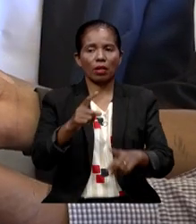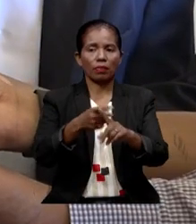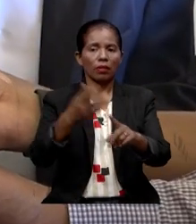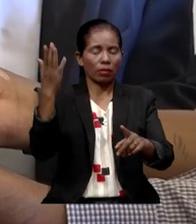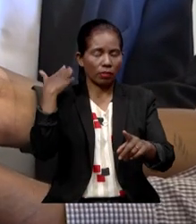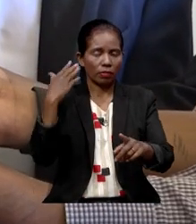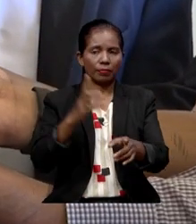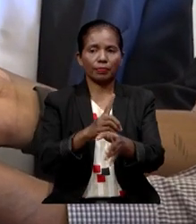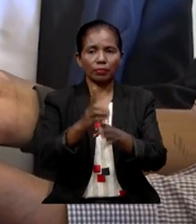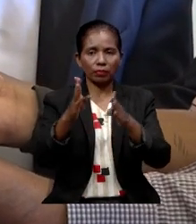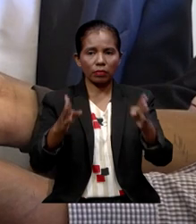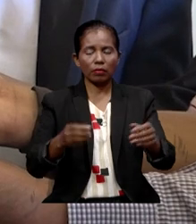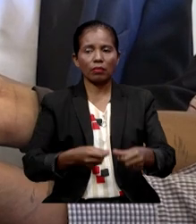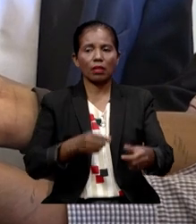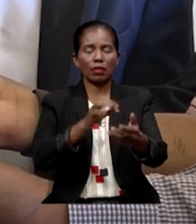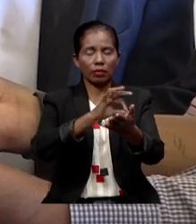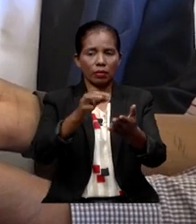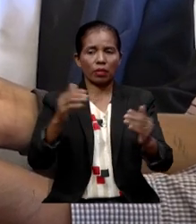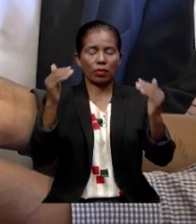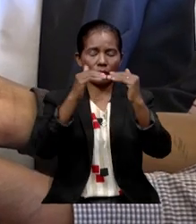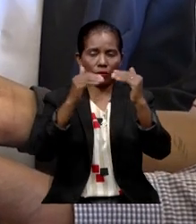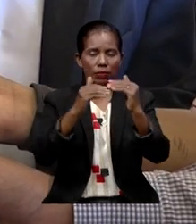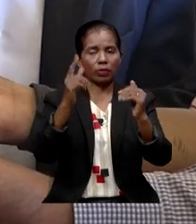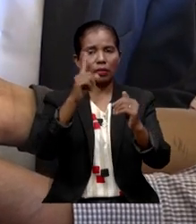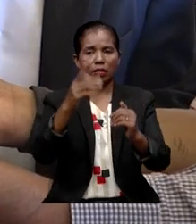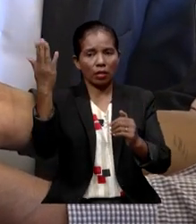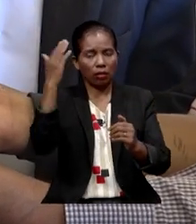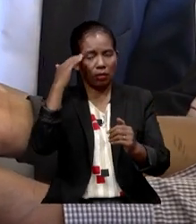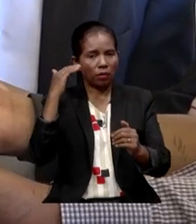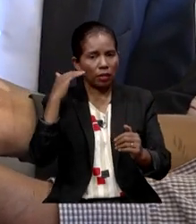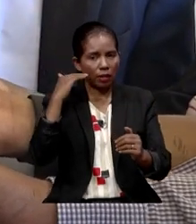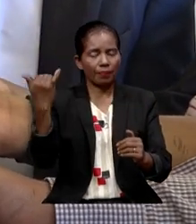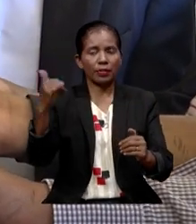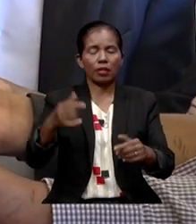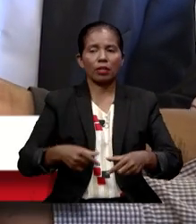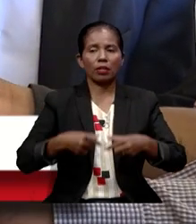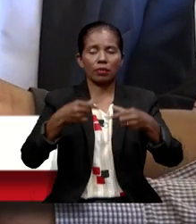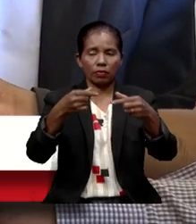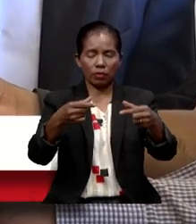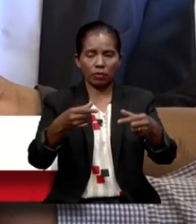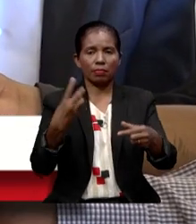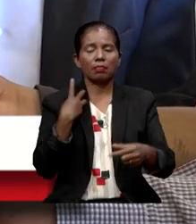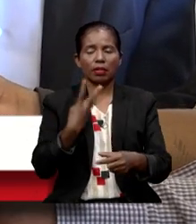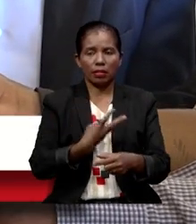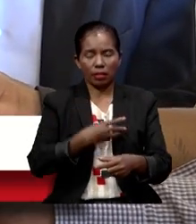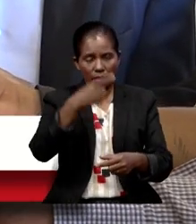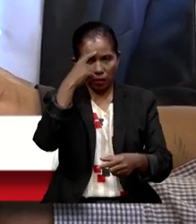emprego estrangeiro, vai ter encontro de a Coreia. E se ele for warning mais taduni,